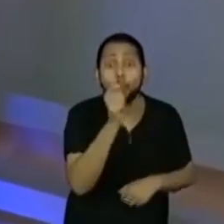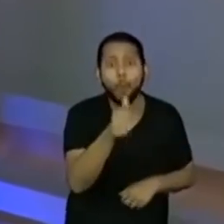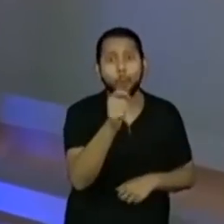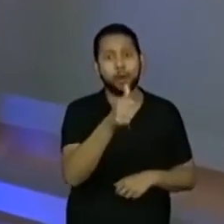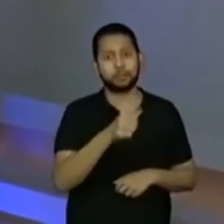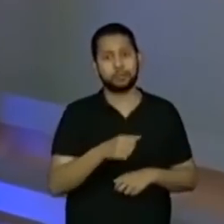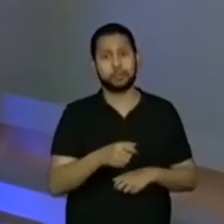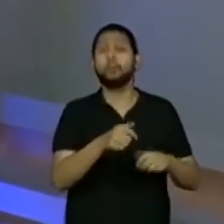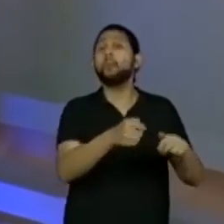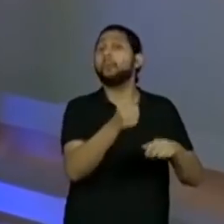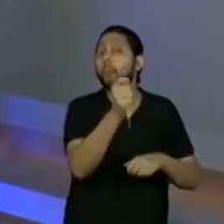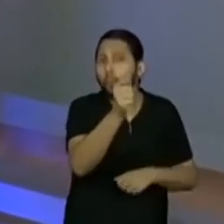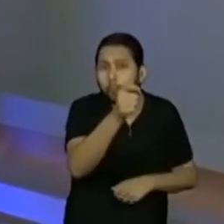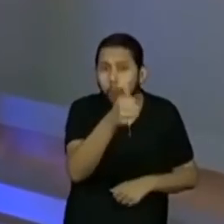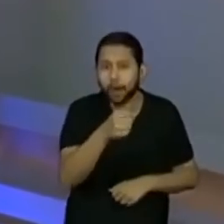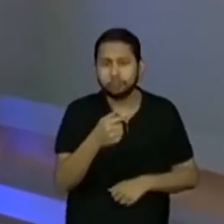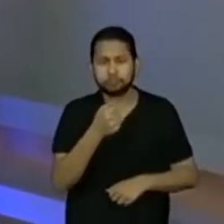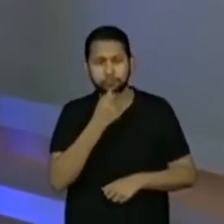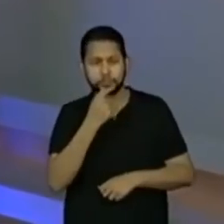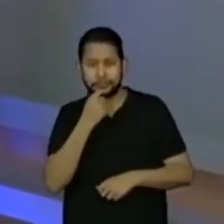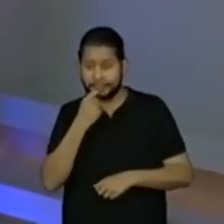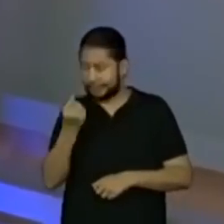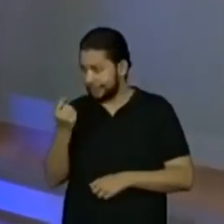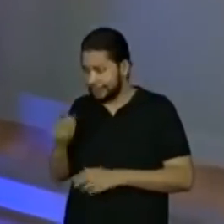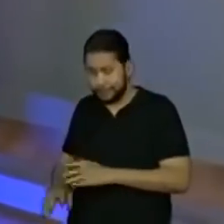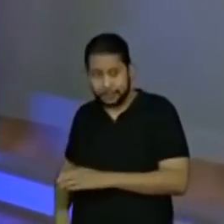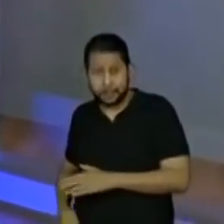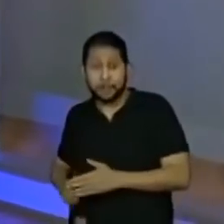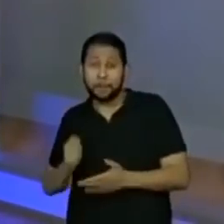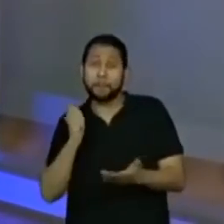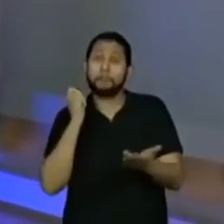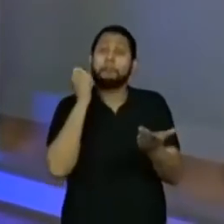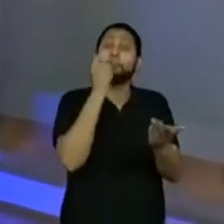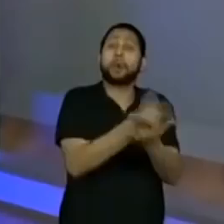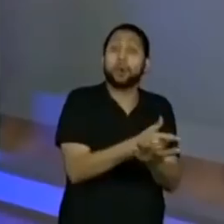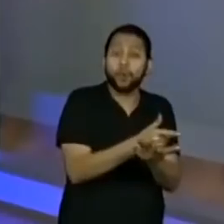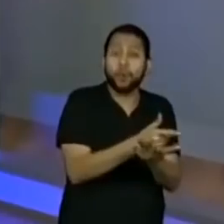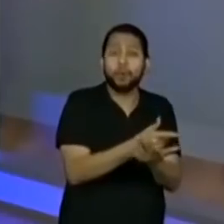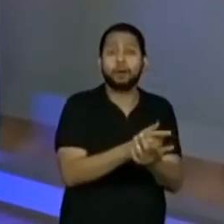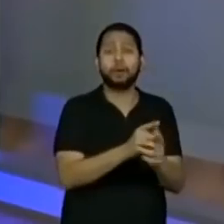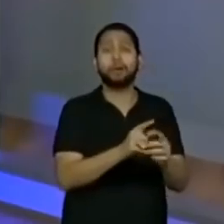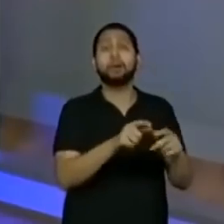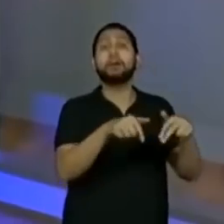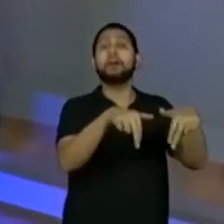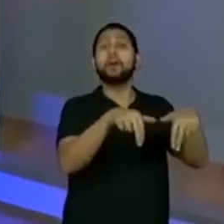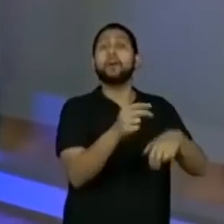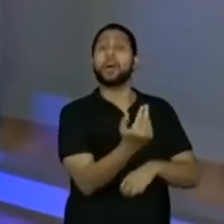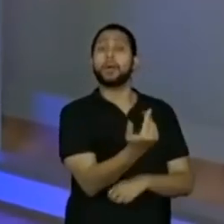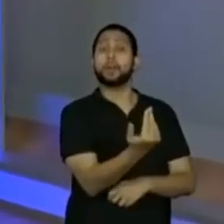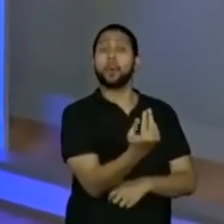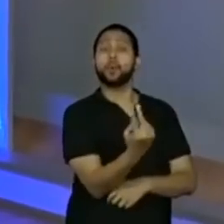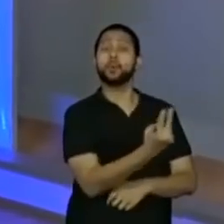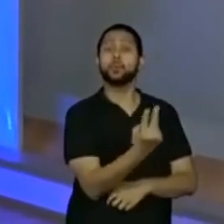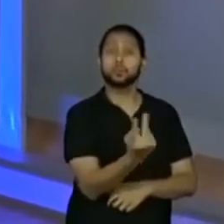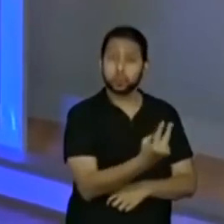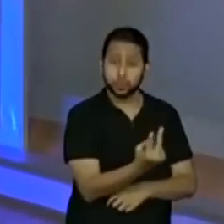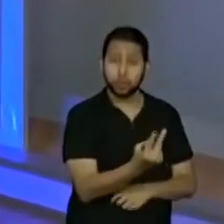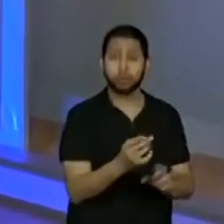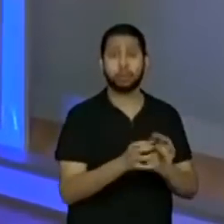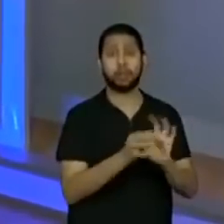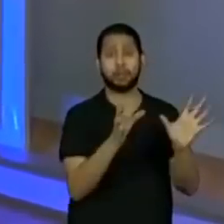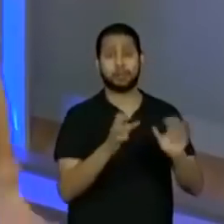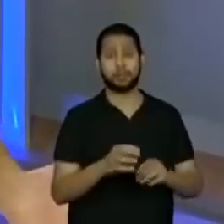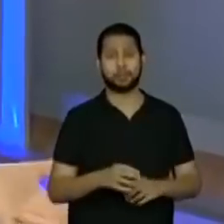fossem destinados à forca. E aí se esqueceu, foi conversar com eles e sentou próximo a um poço. O que os